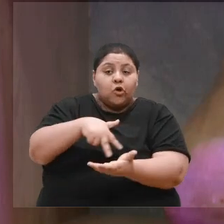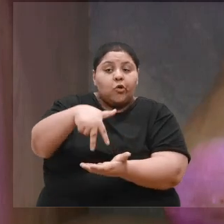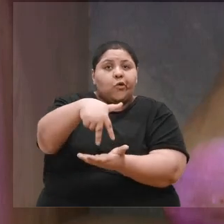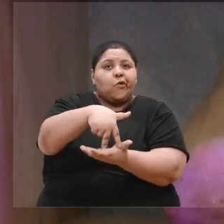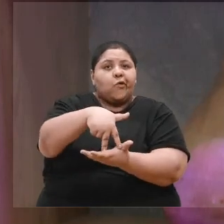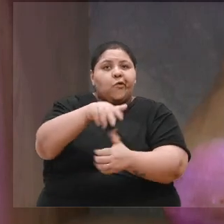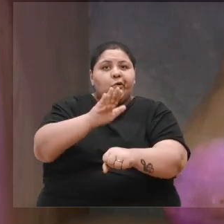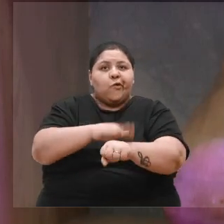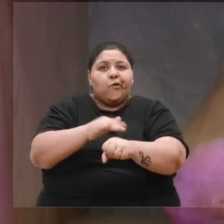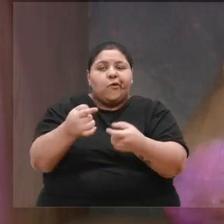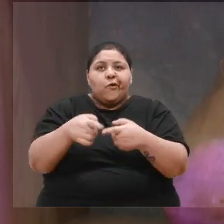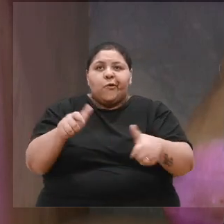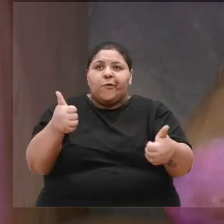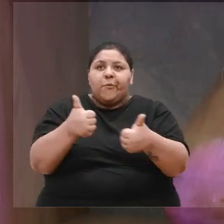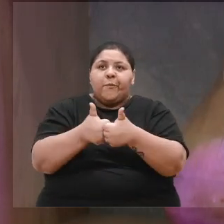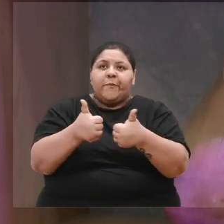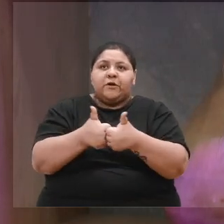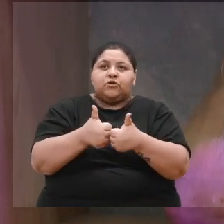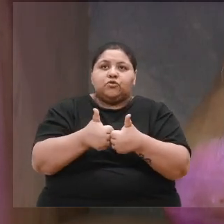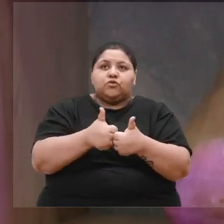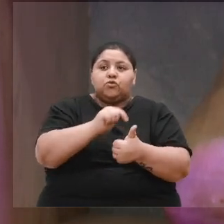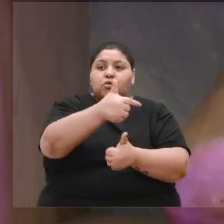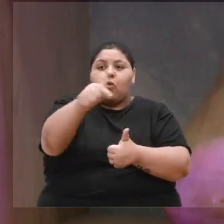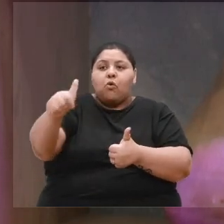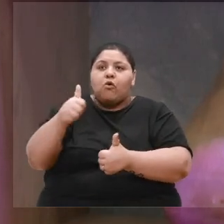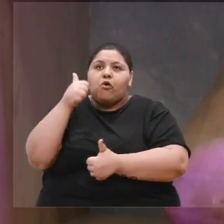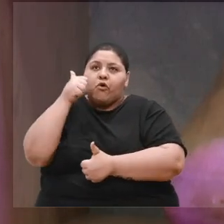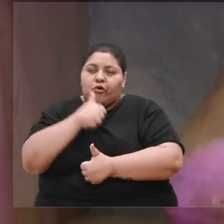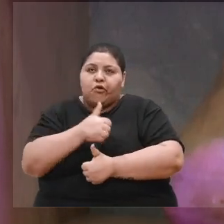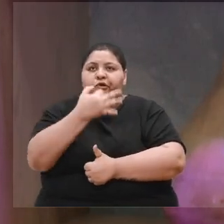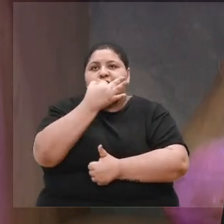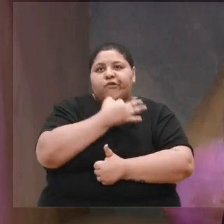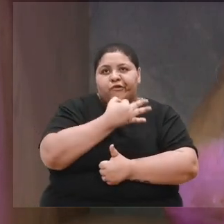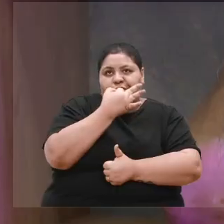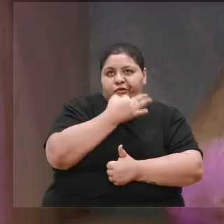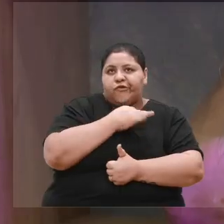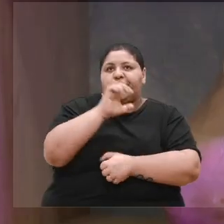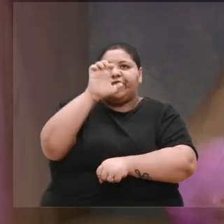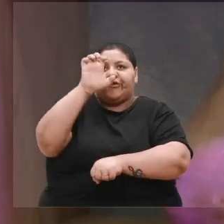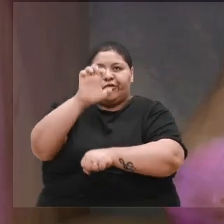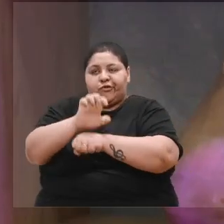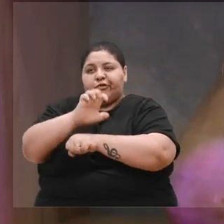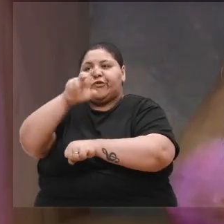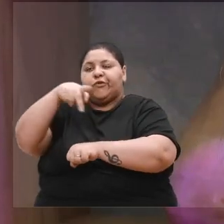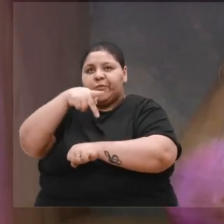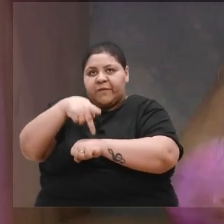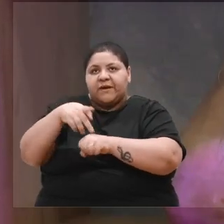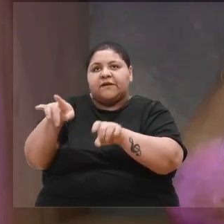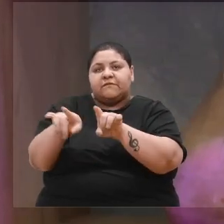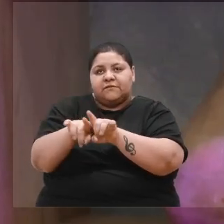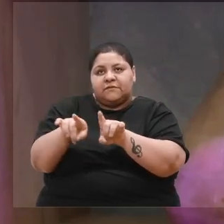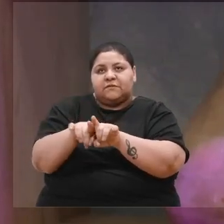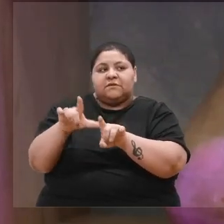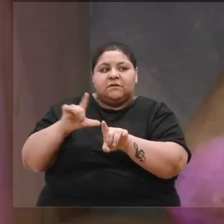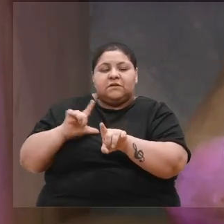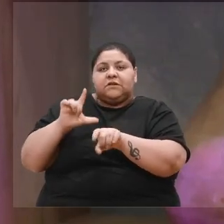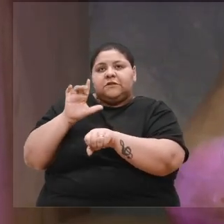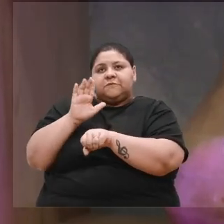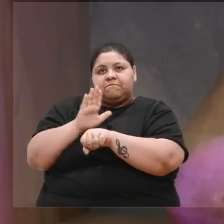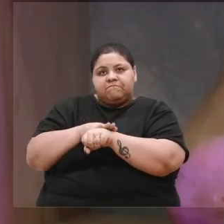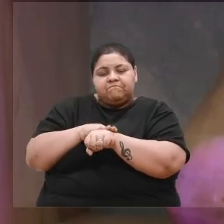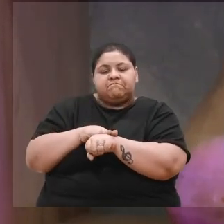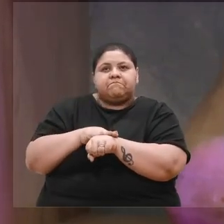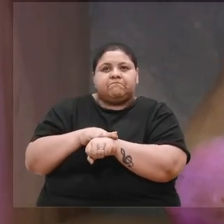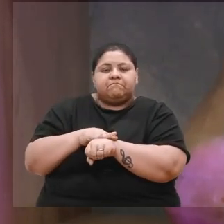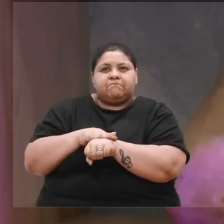protagonizou esse momento, mas junto de várias outras mulheres, tanto em Caxias, como no estado, no país também. Então, vem de um momento,